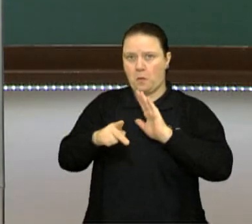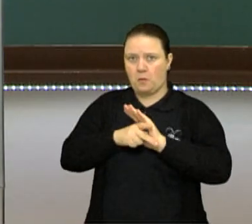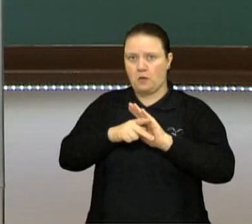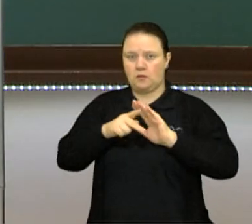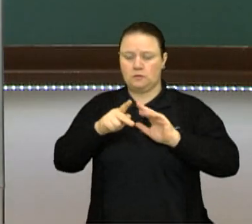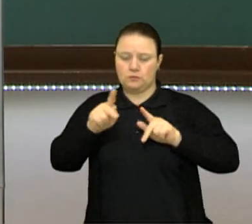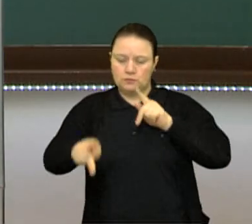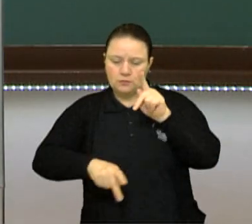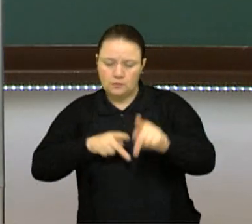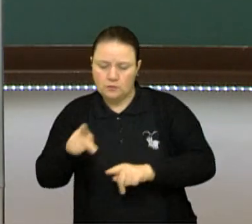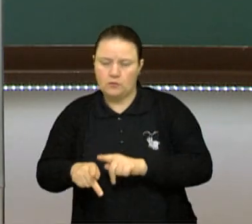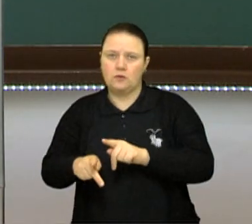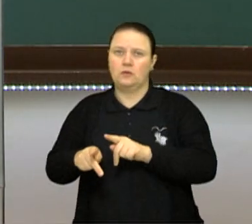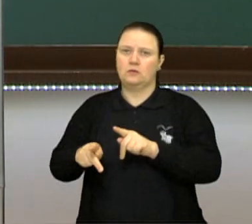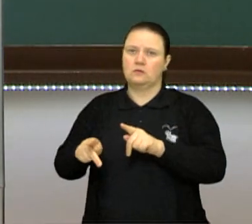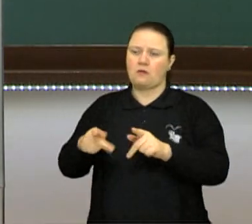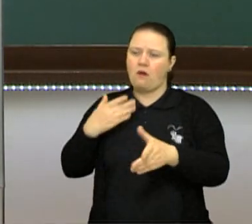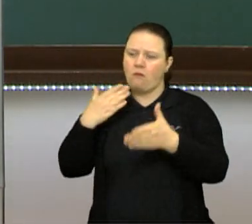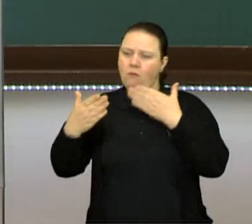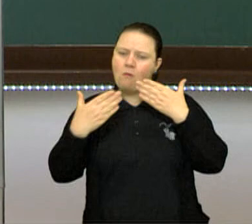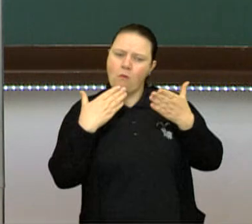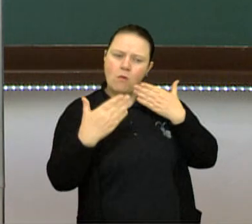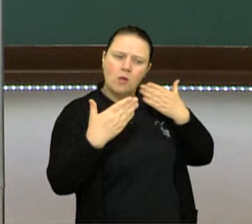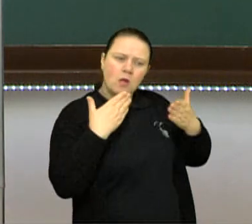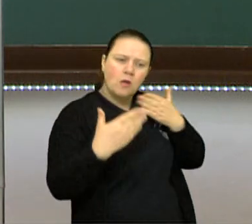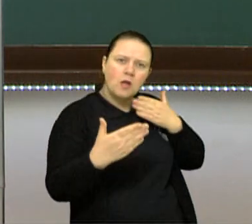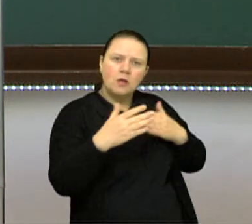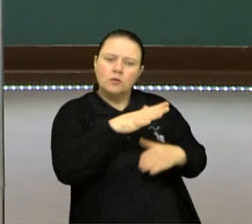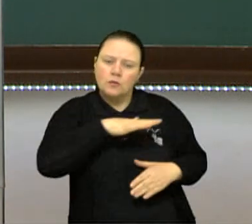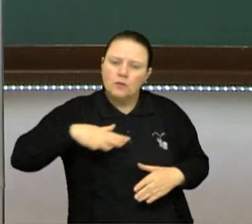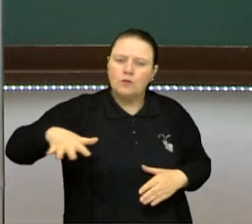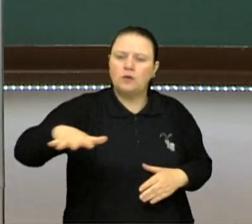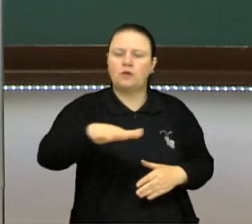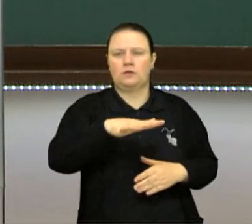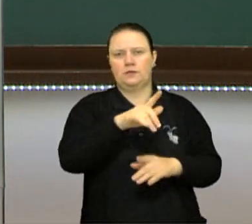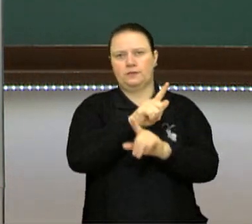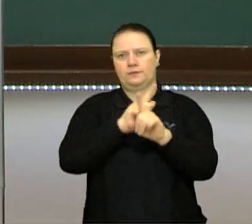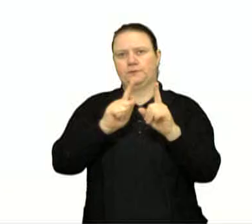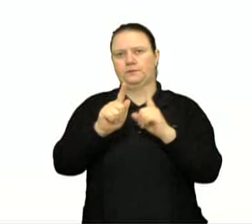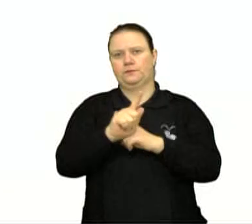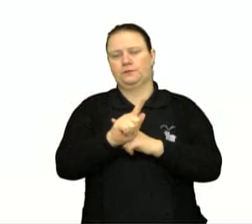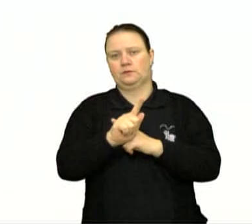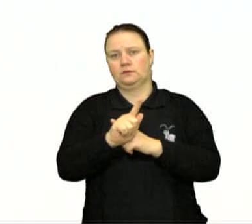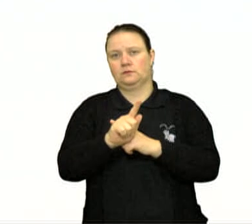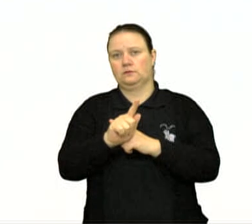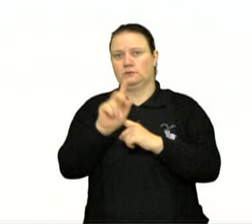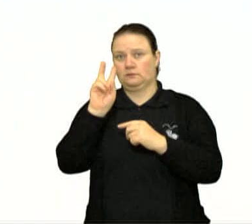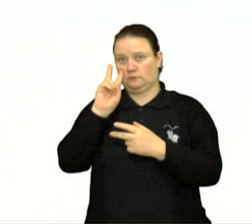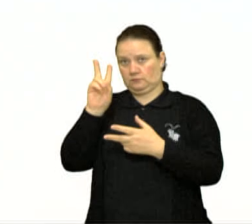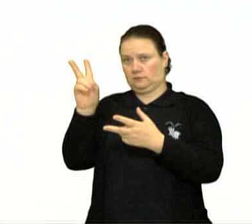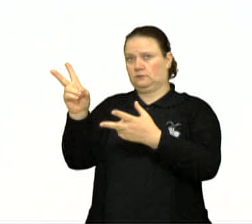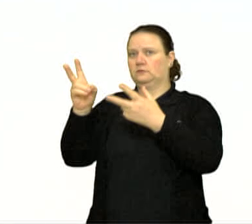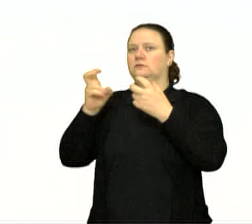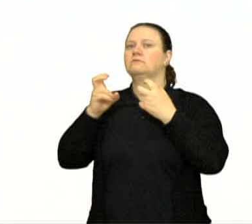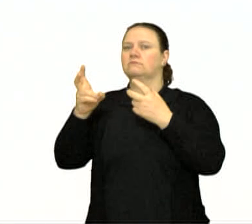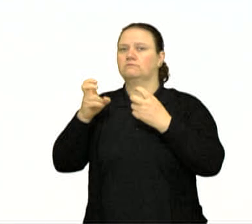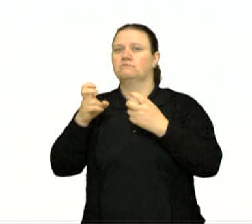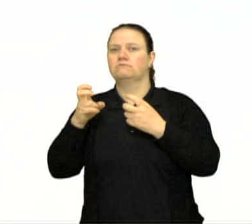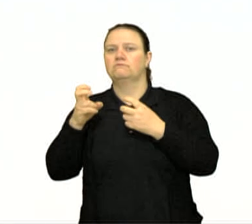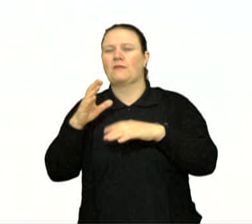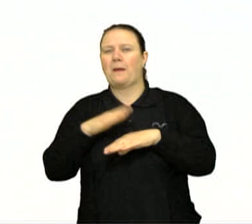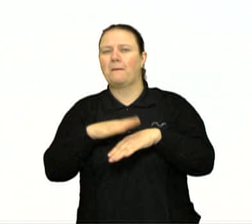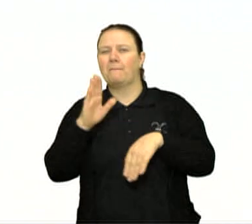das conversas que se estabelecem no campo geopolítico. Isso de observação, um resgate